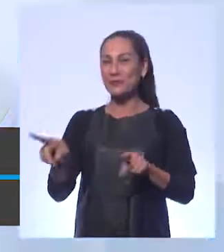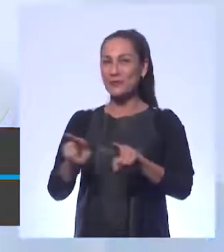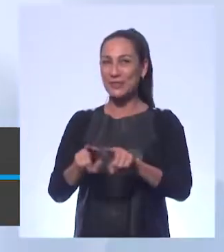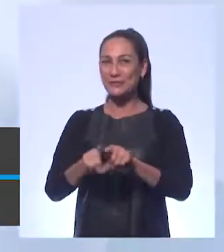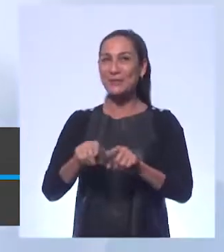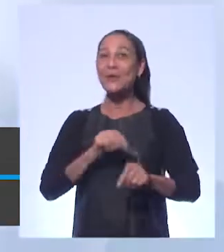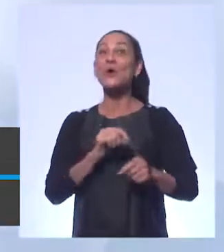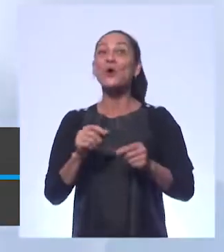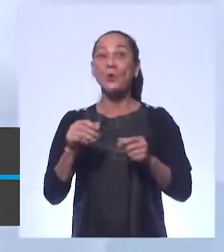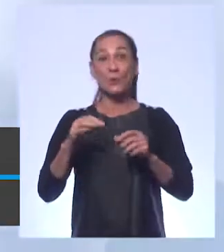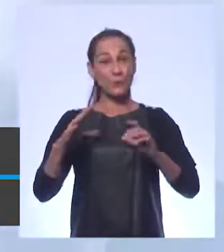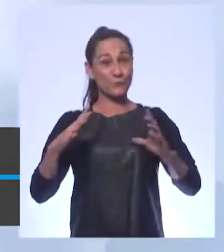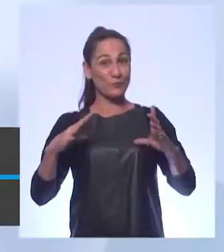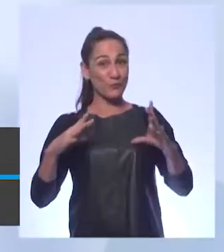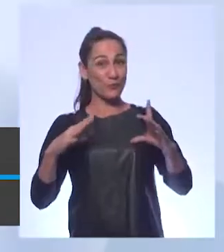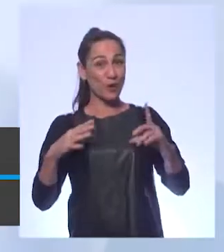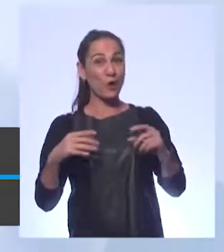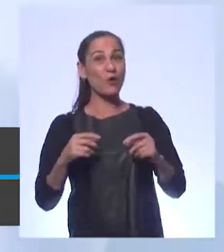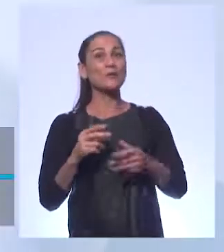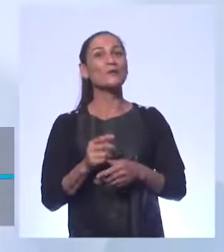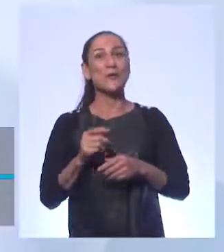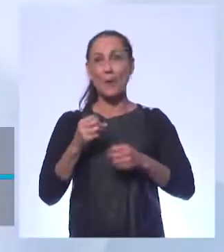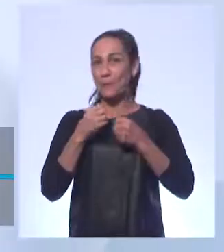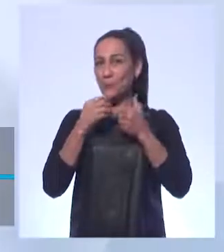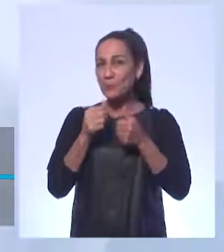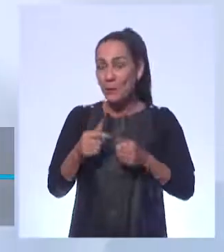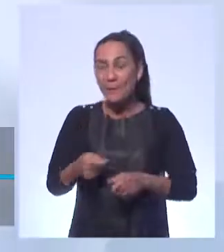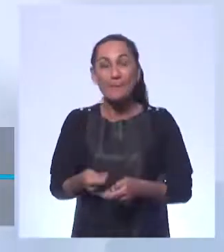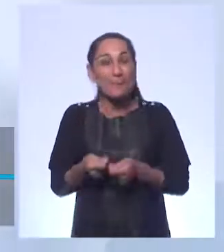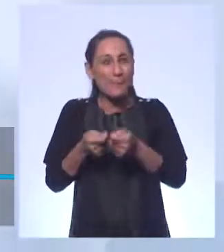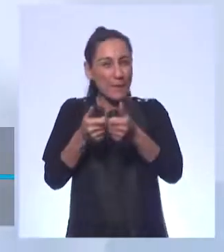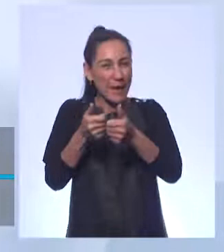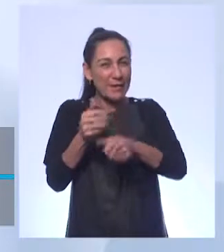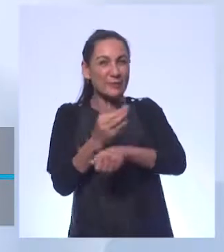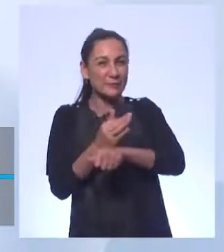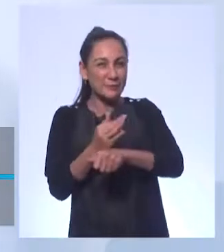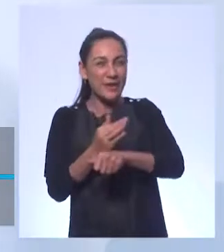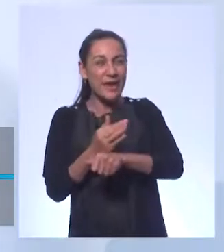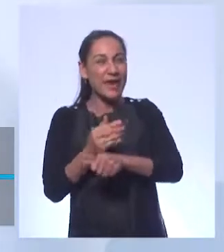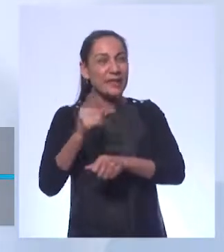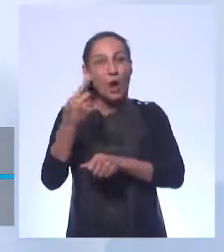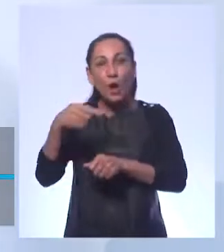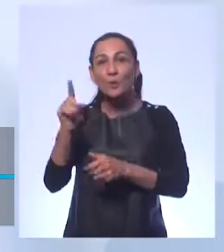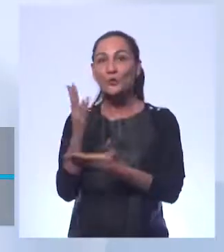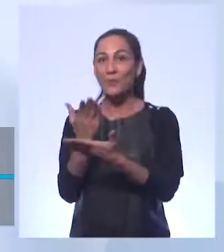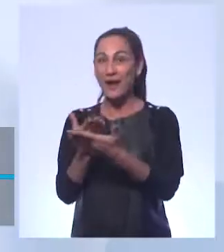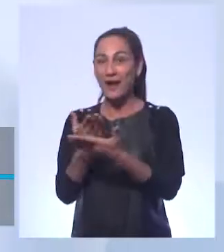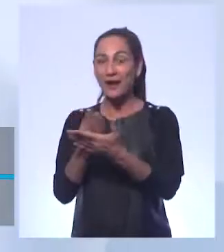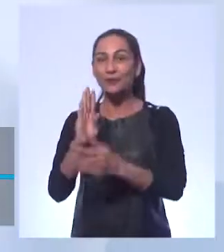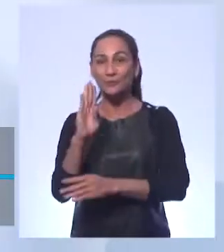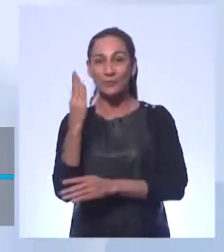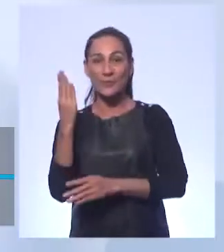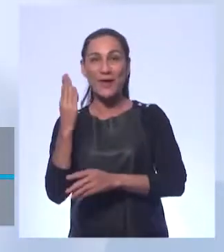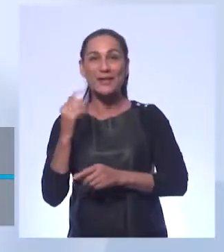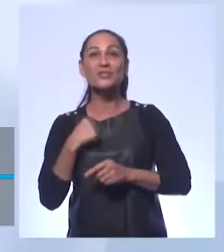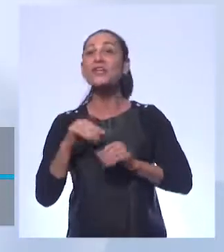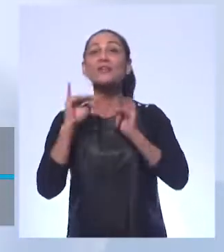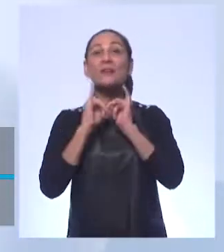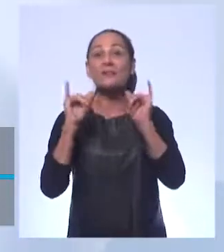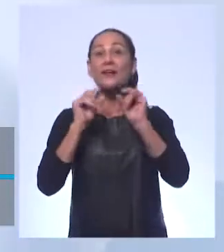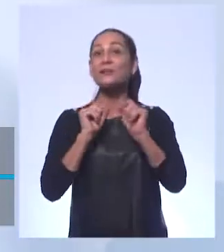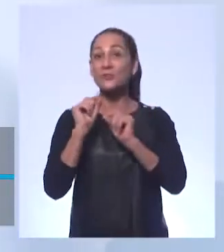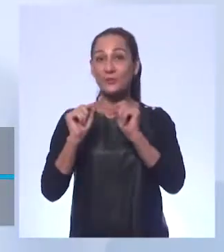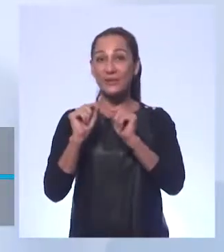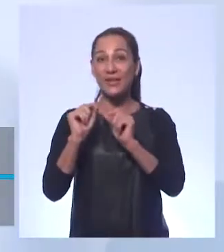é um merecido descanso, né? Tá chegando as férias. Então, a última aula do bimestre e a gente vai falar